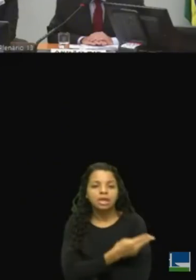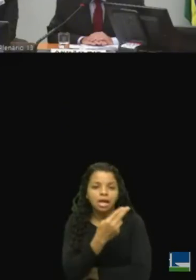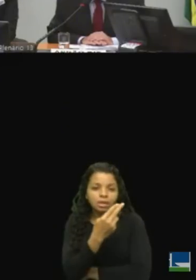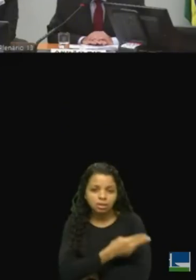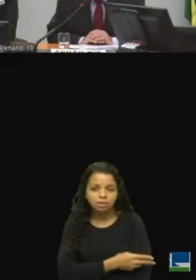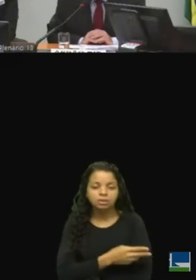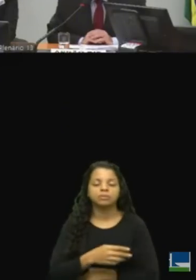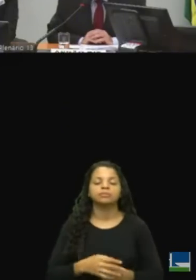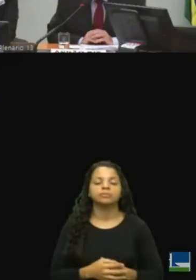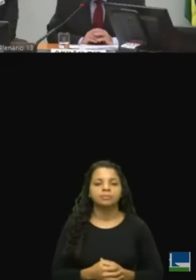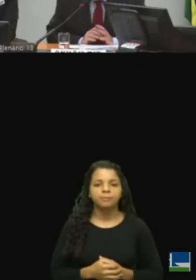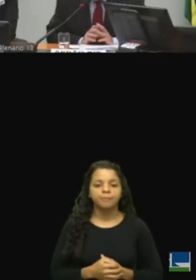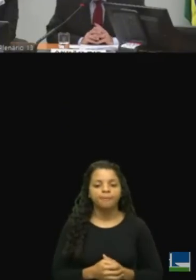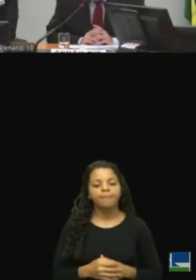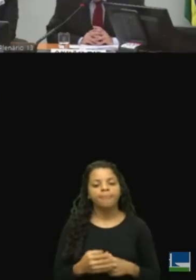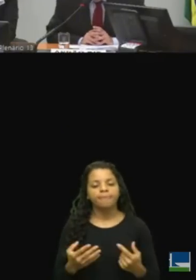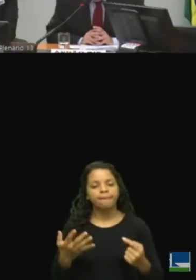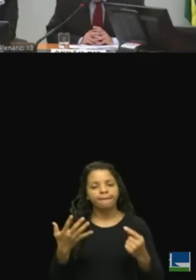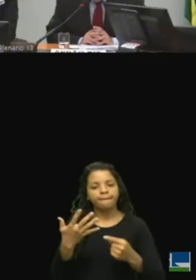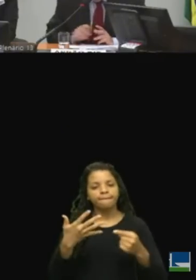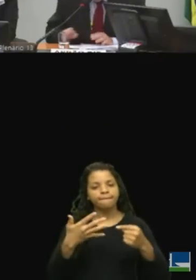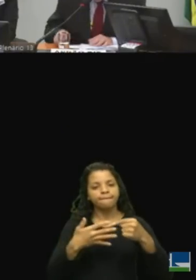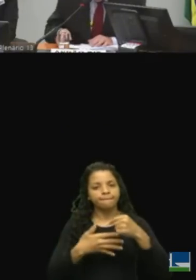tributária. São esses pontos,